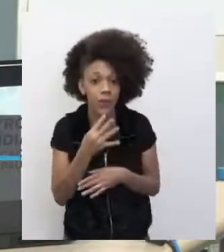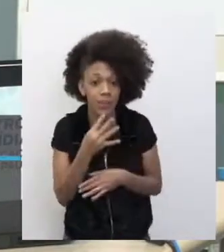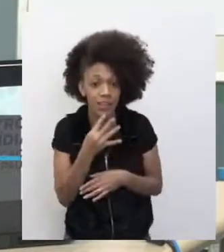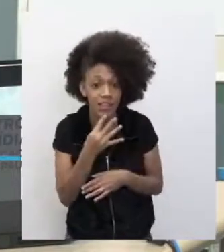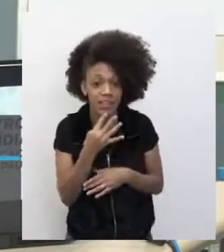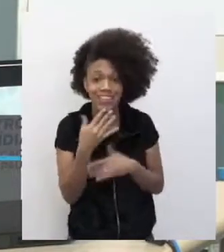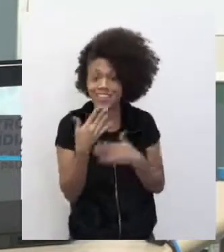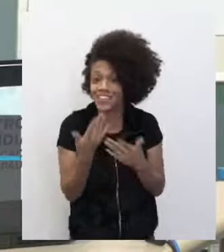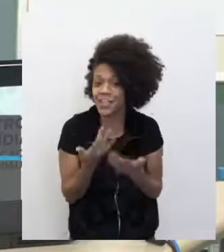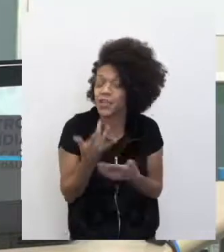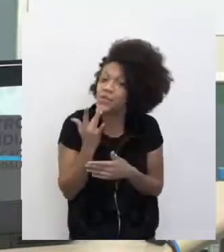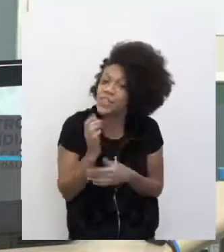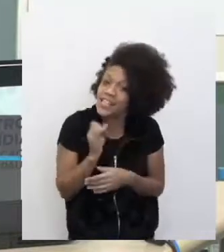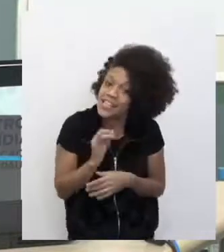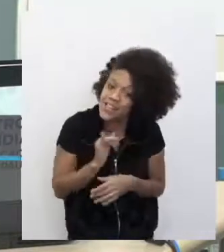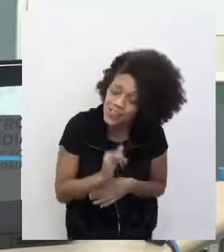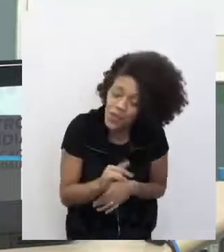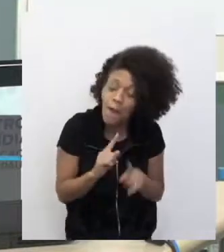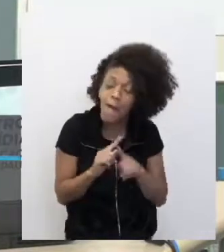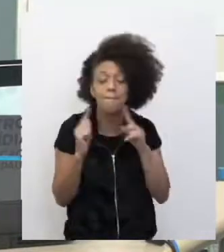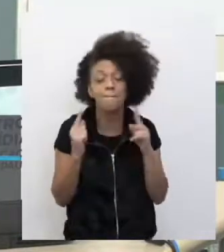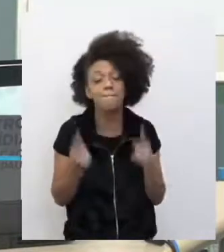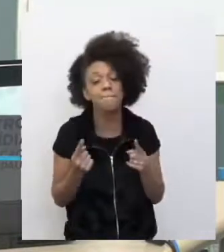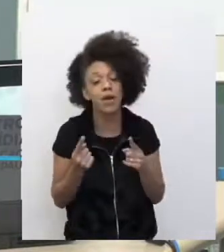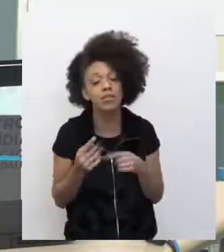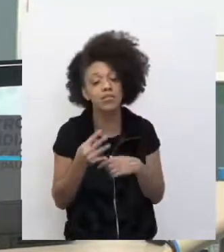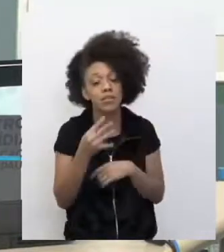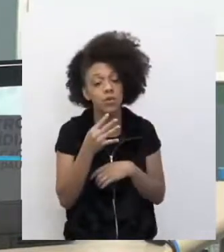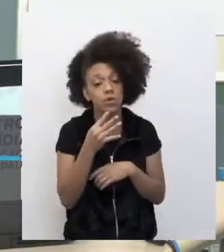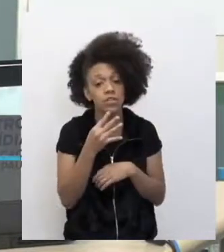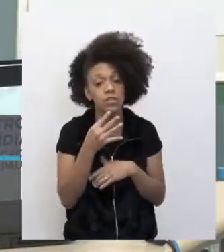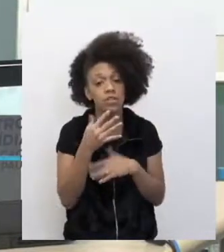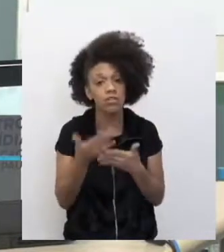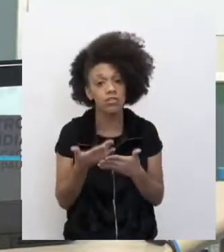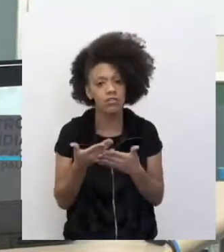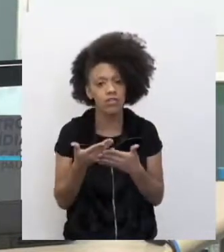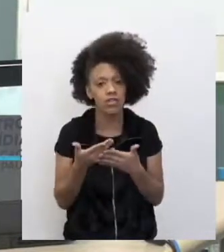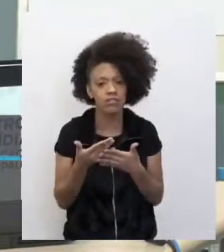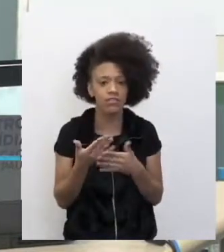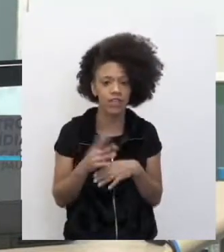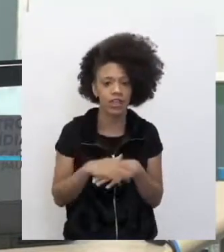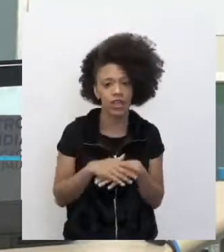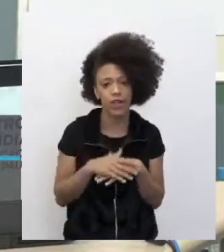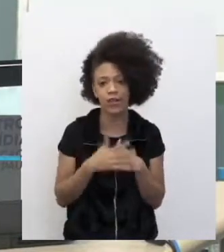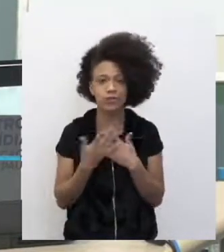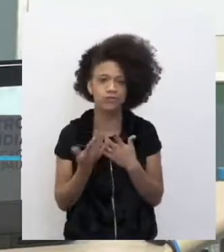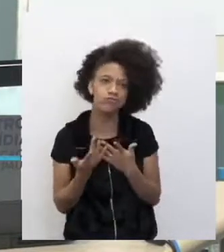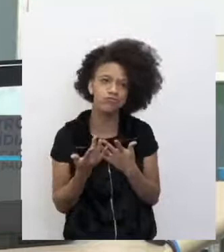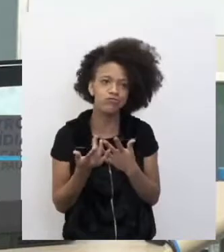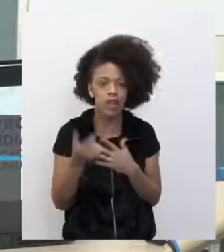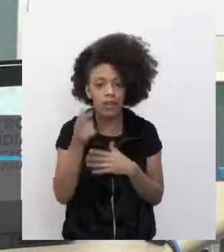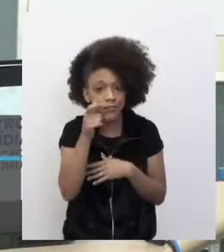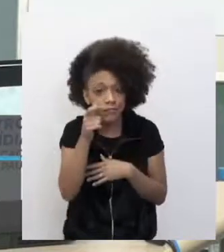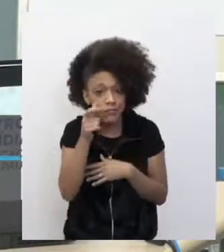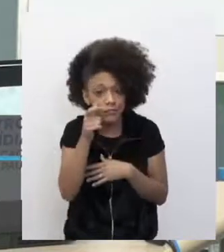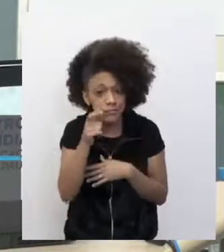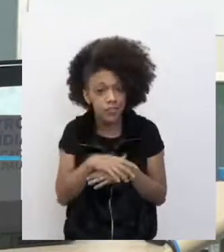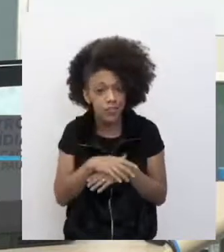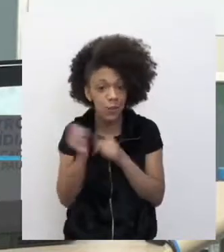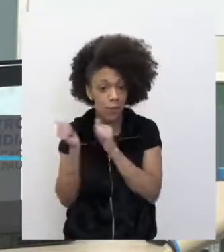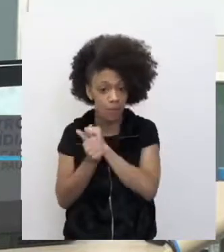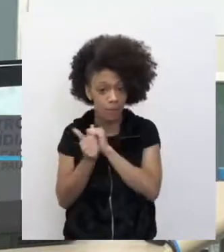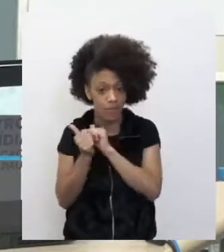Thaís, não sei se eu te contei já, mas eu conheci através desse mundo. Eu estava vendo um programa de